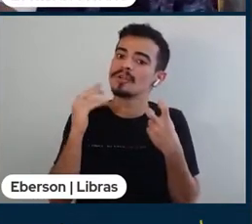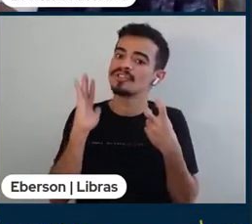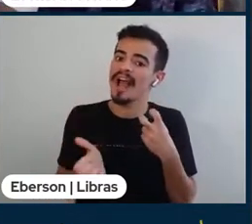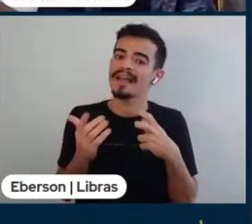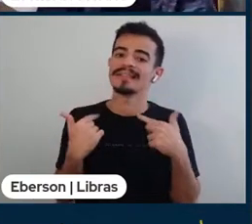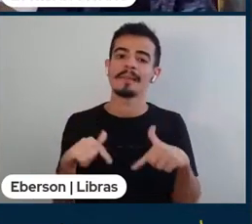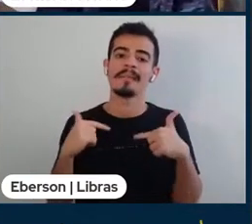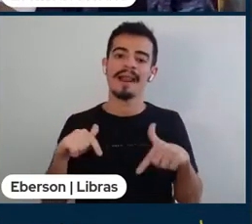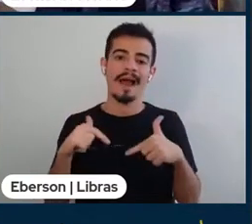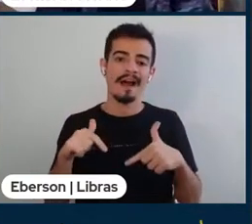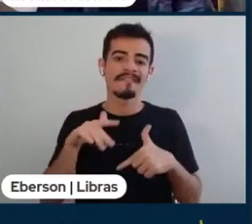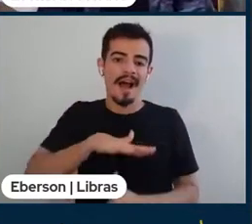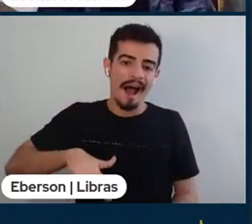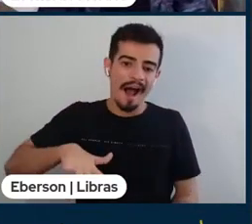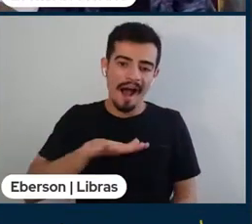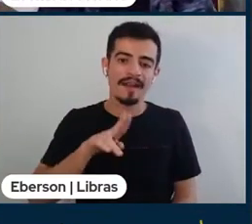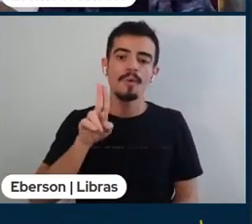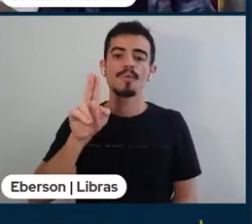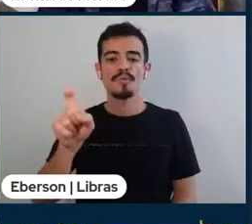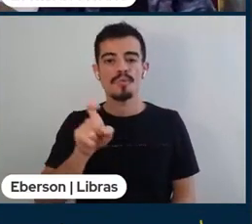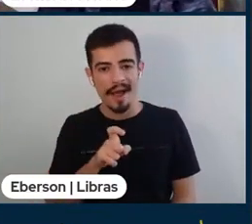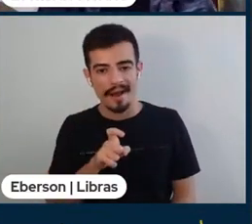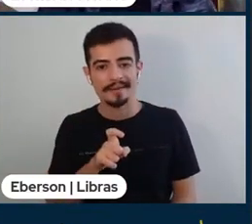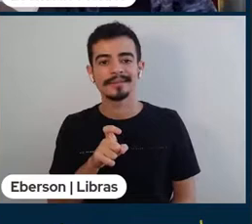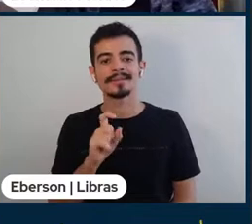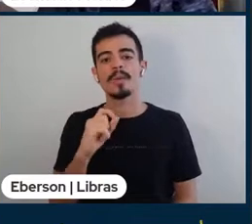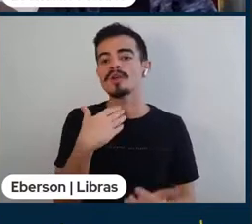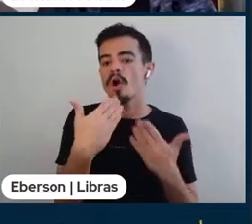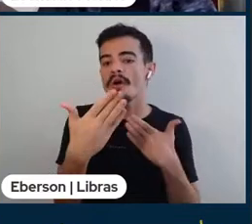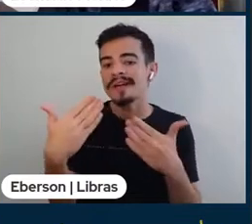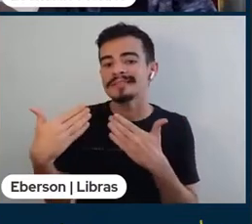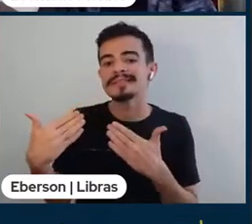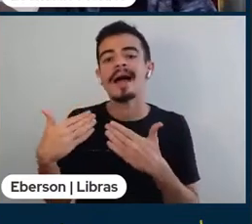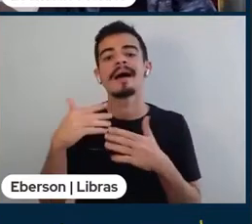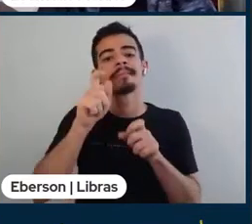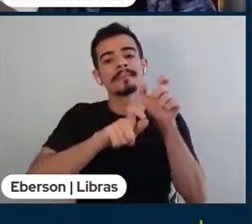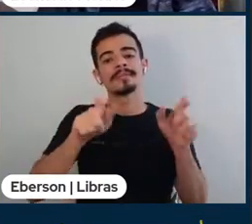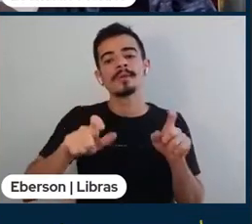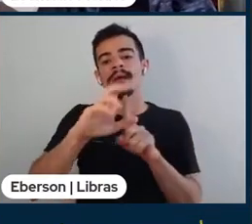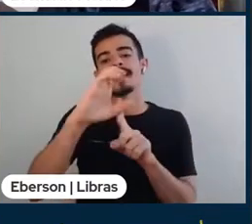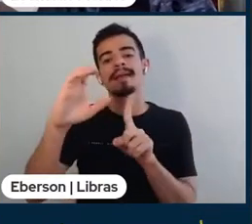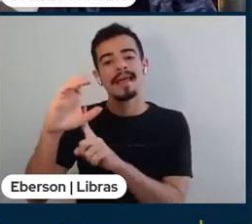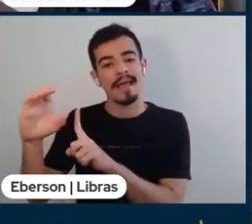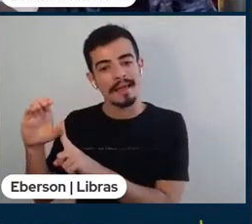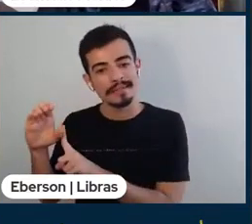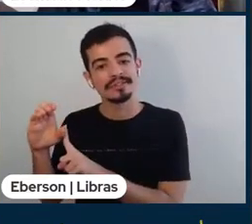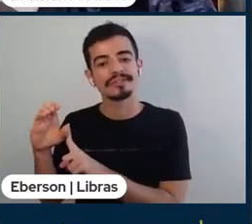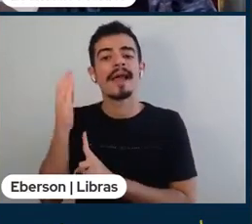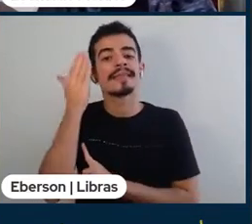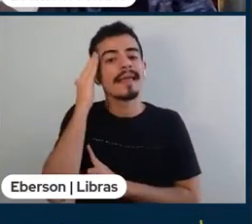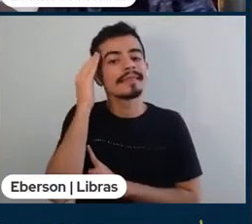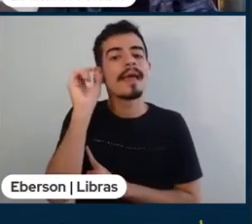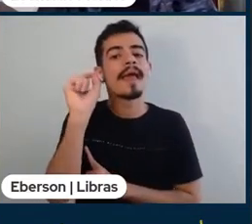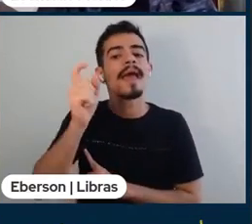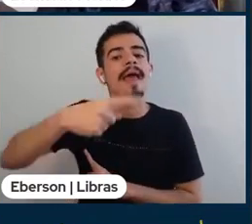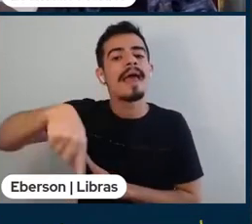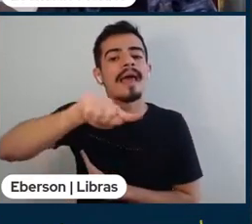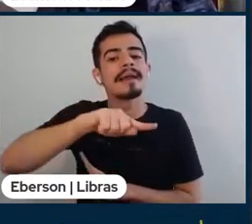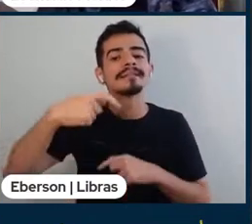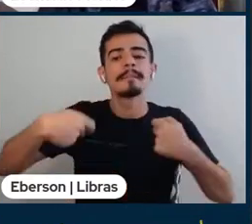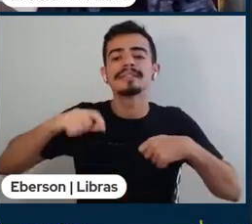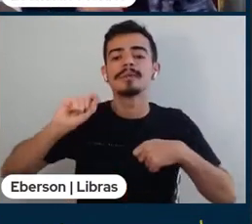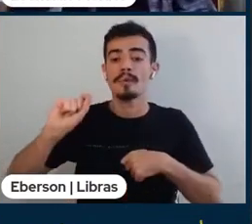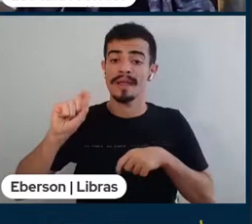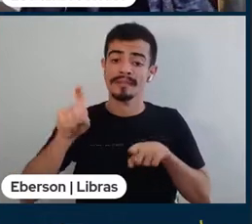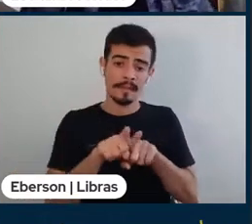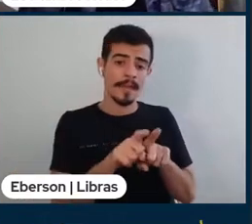coisas de conversar com usuários, entender aquilo que eles precisavam. Inclusive no jornalismo é um pouco isso,